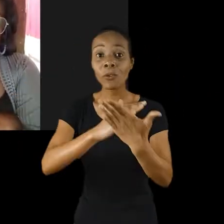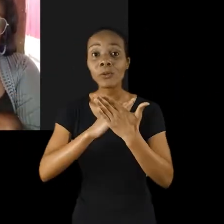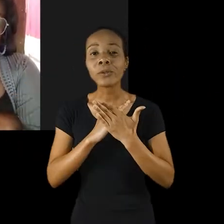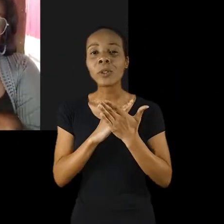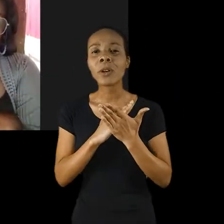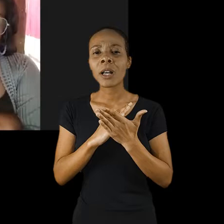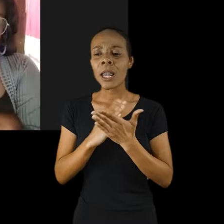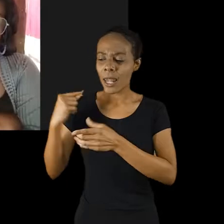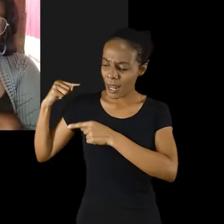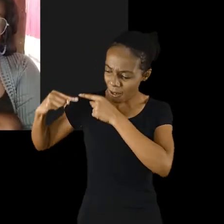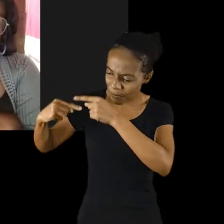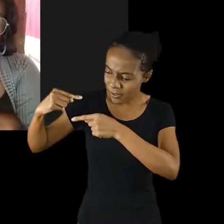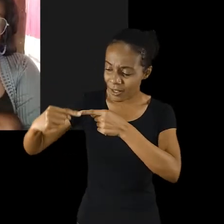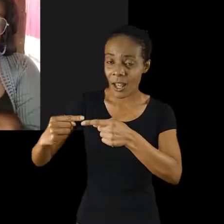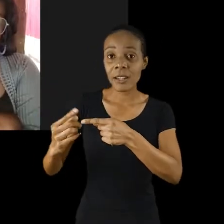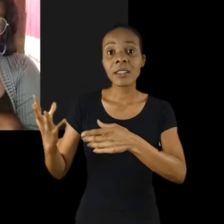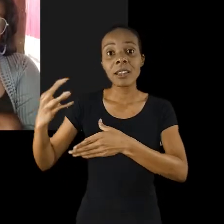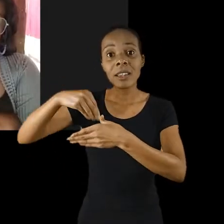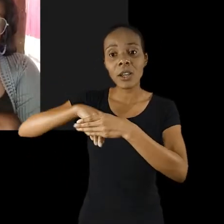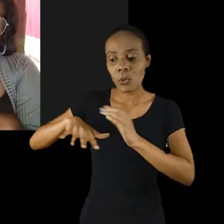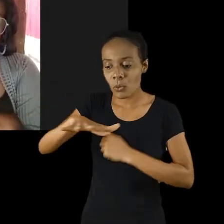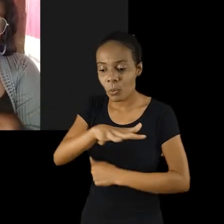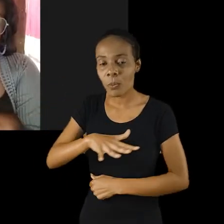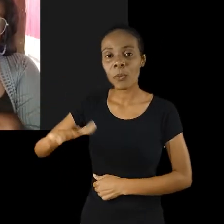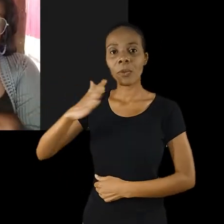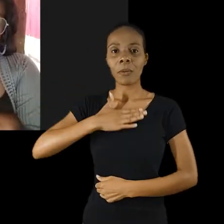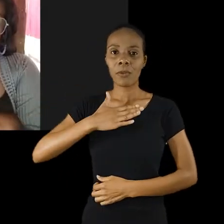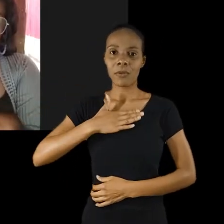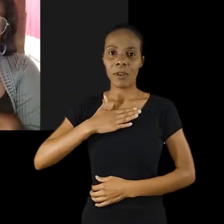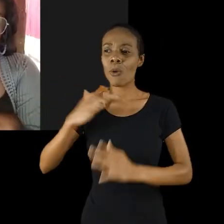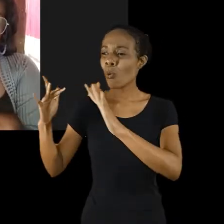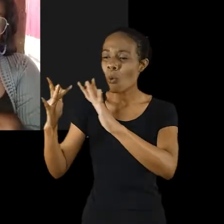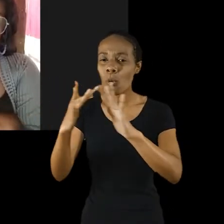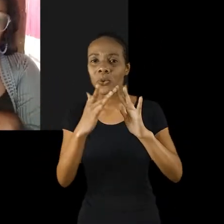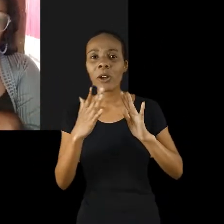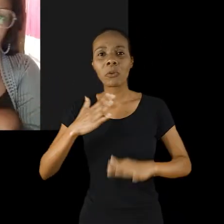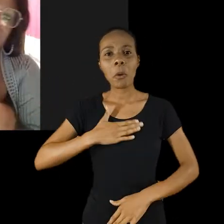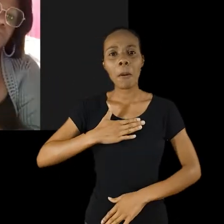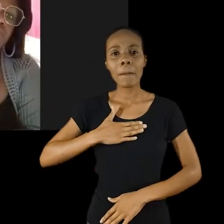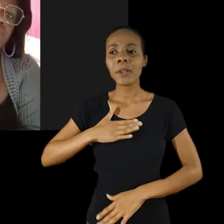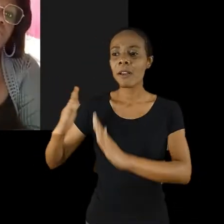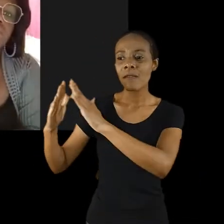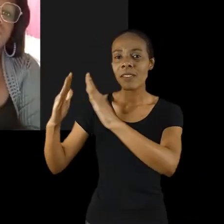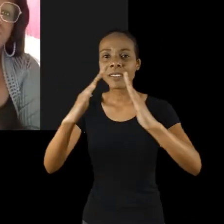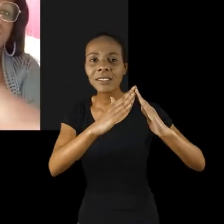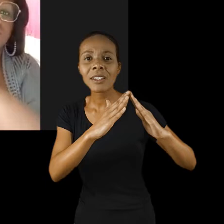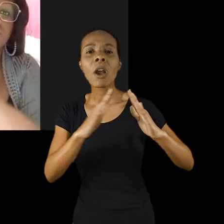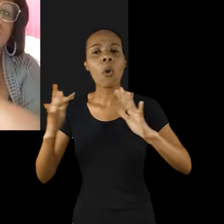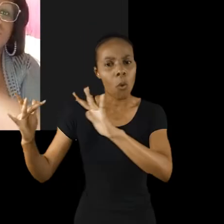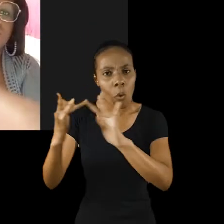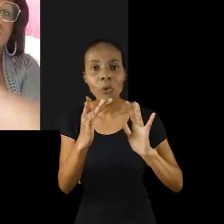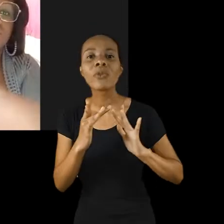ancestralidade dentro do meu território e sem perder o contato com o meu vizinho, com a minha vizinha, com os meus colegas de escola. Então, hoje eu